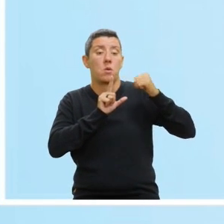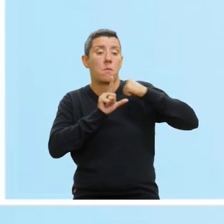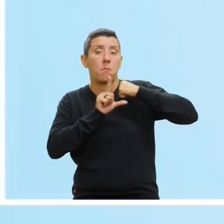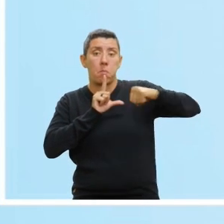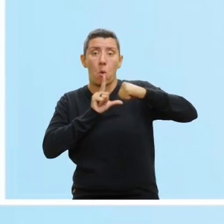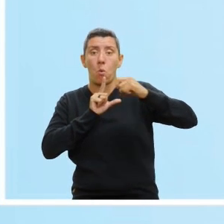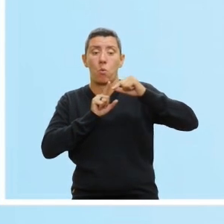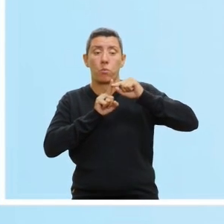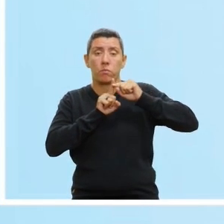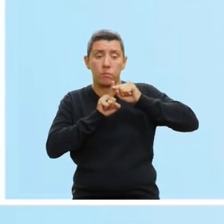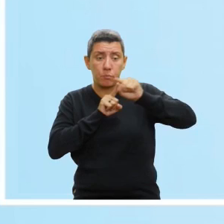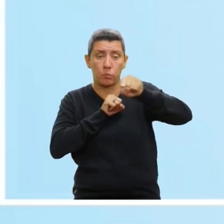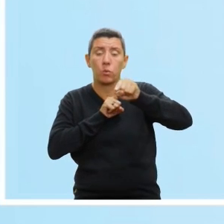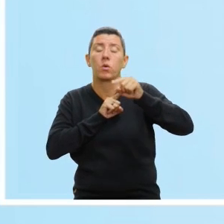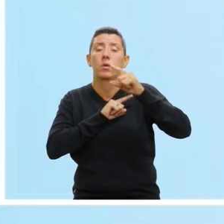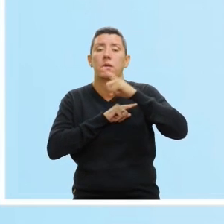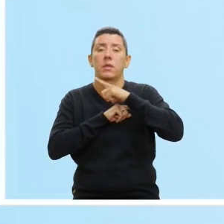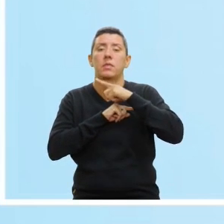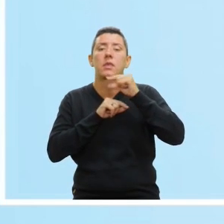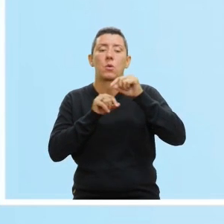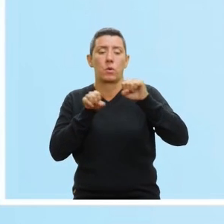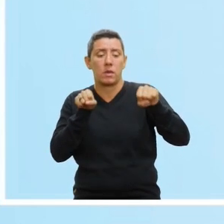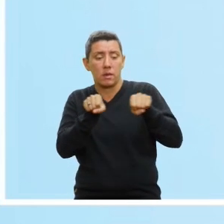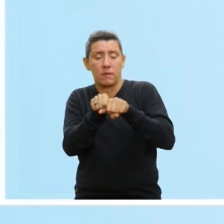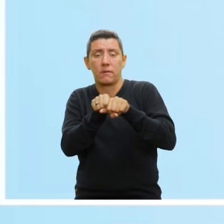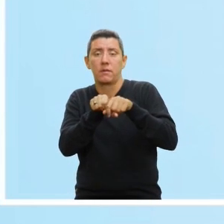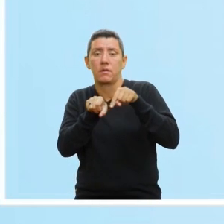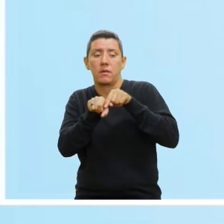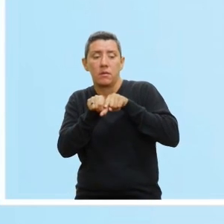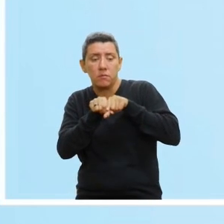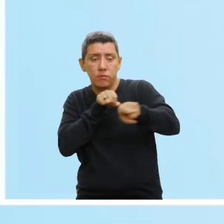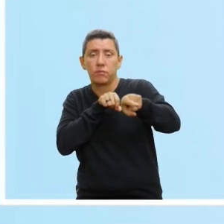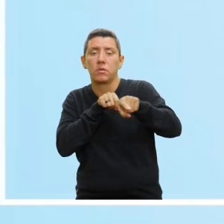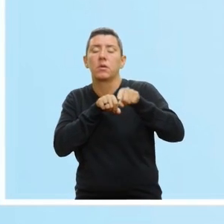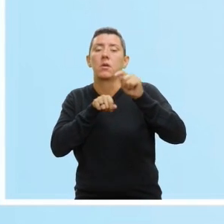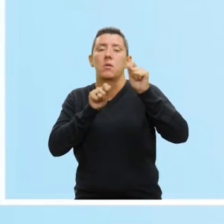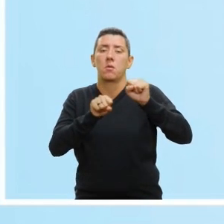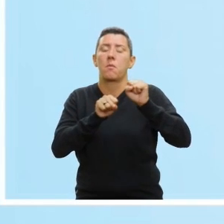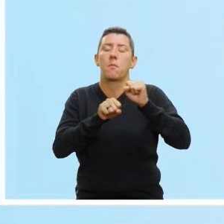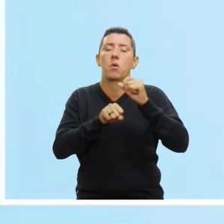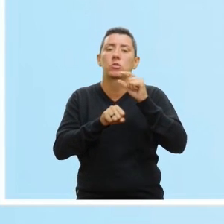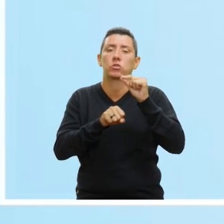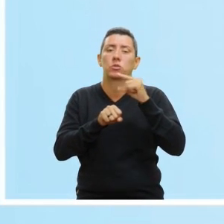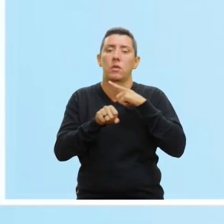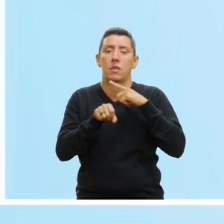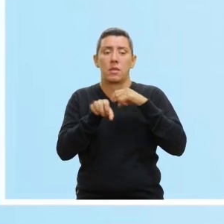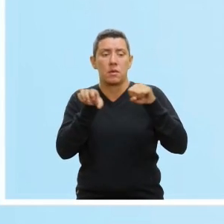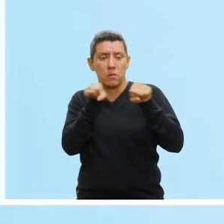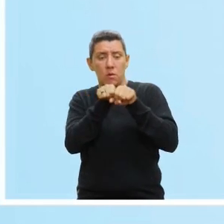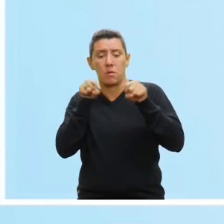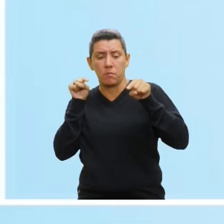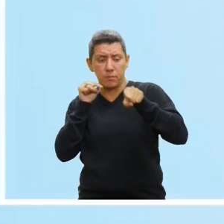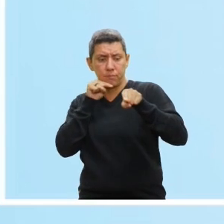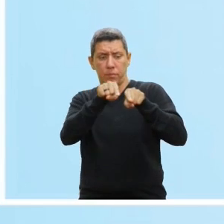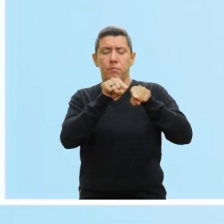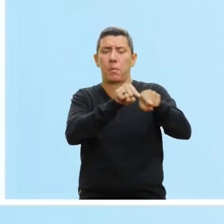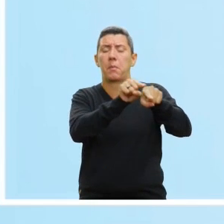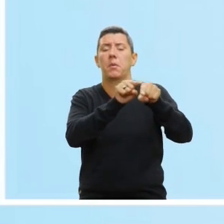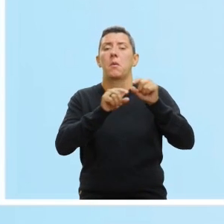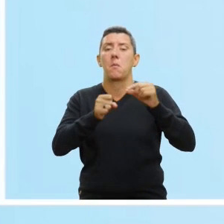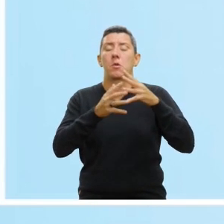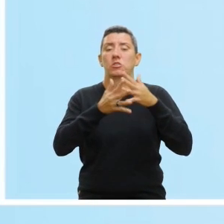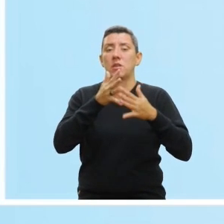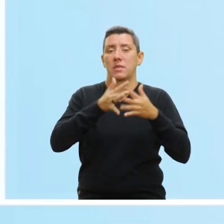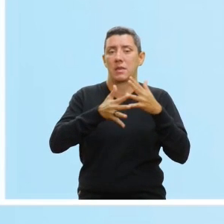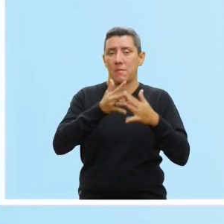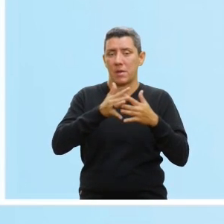ela impacta no índice de refração da fibra e pode acabar impactando na fase de um outro sinal que está sendo transmitido. Tá? É um